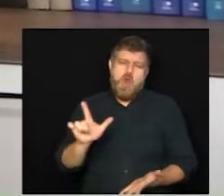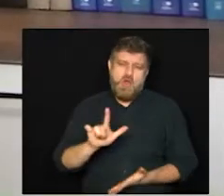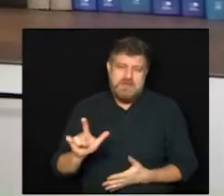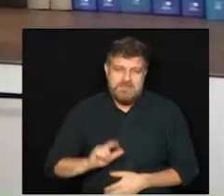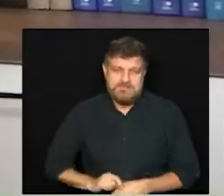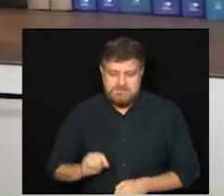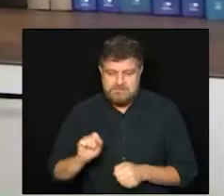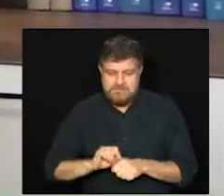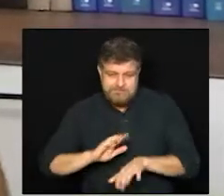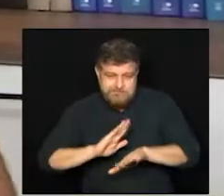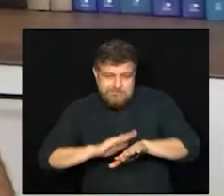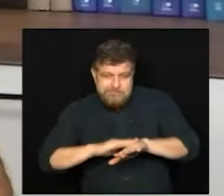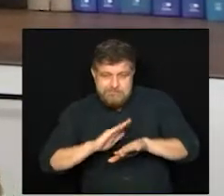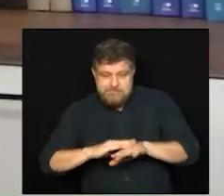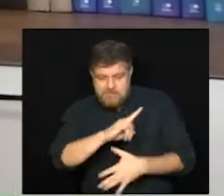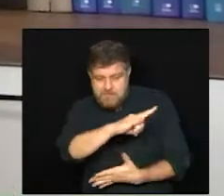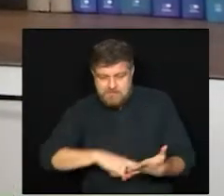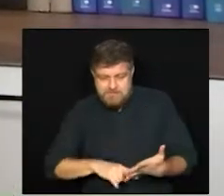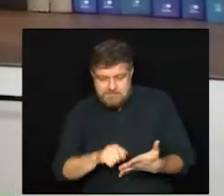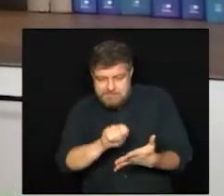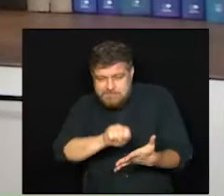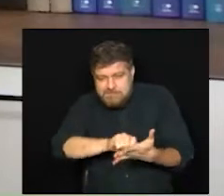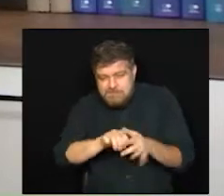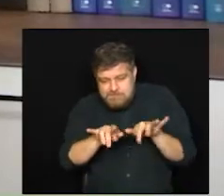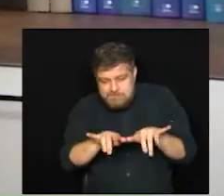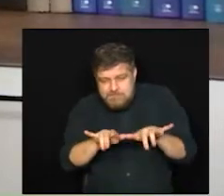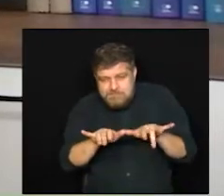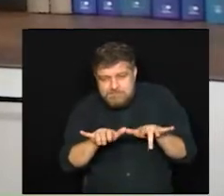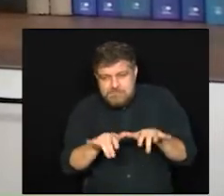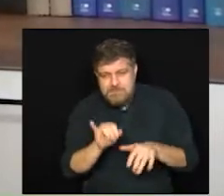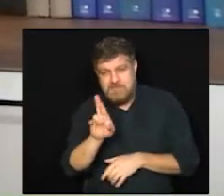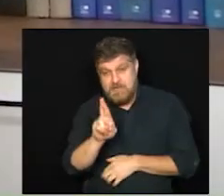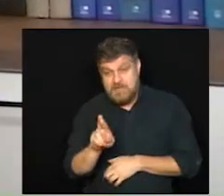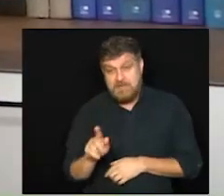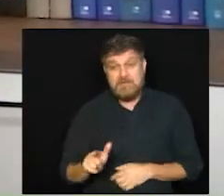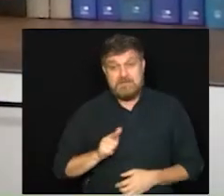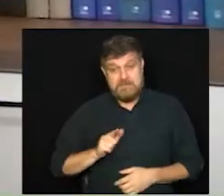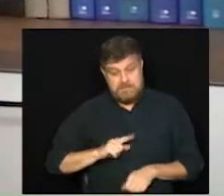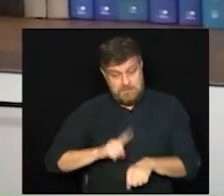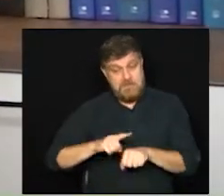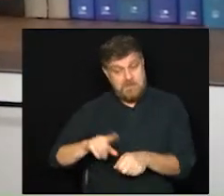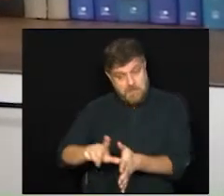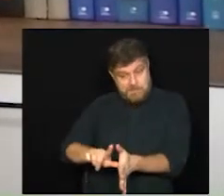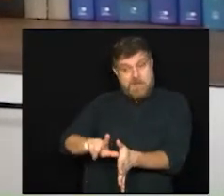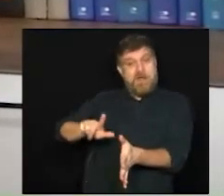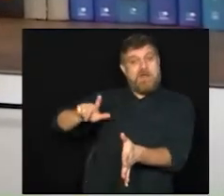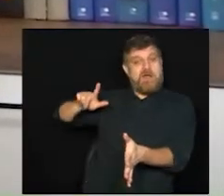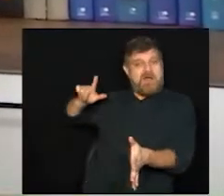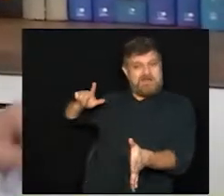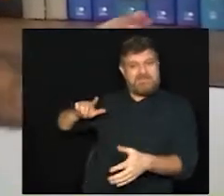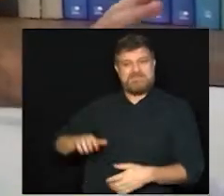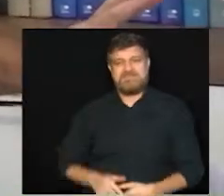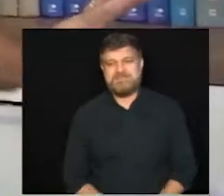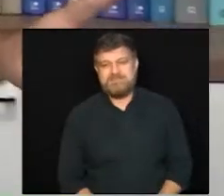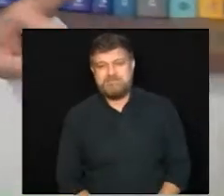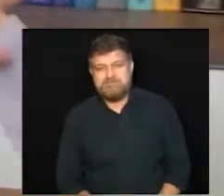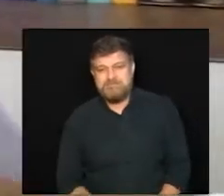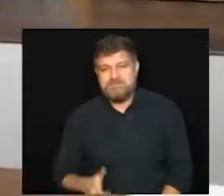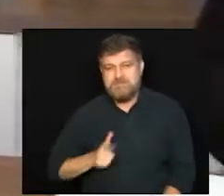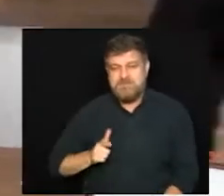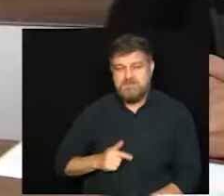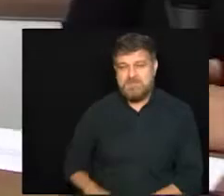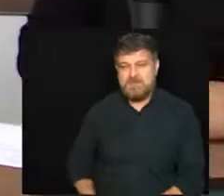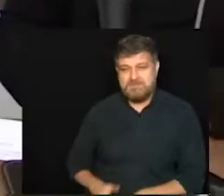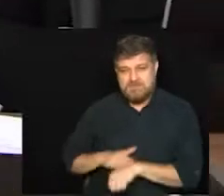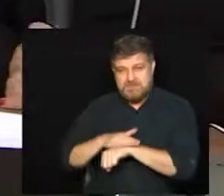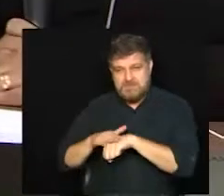fazerem a declaração de imposto de renda com uma certa antecedência. Aliás, Marcela, a gente